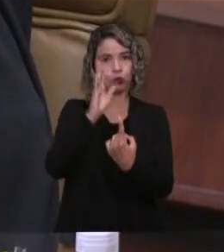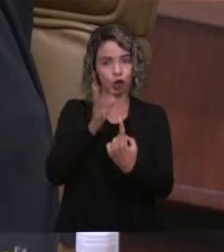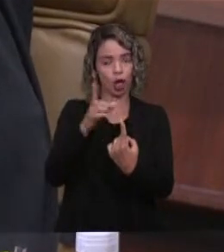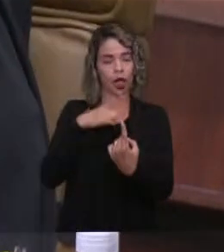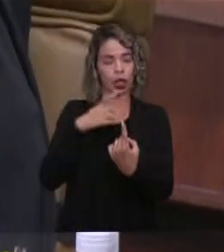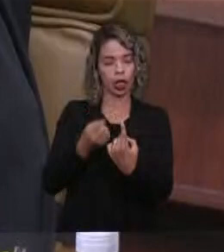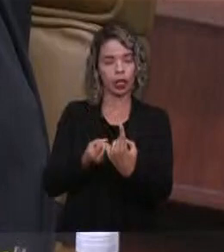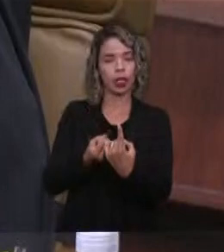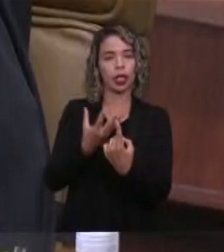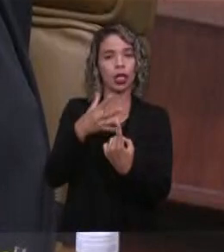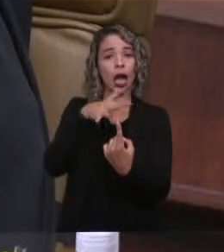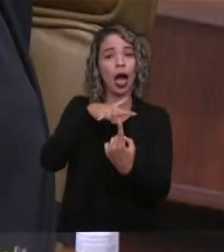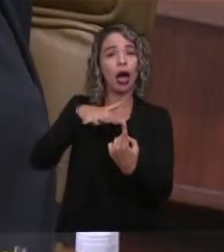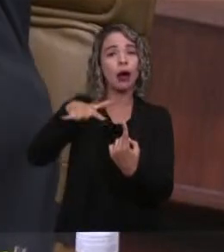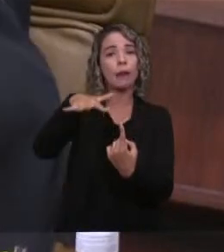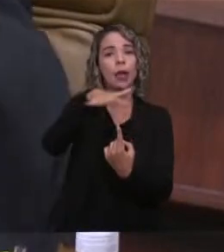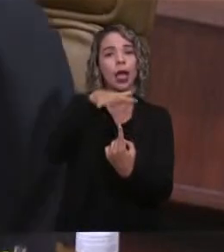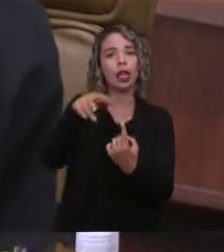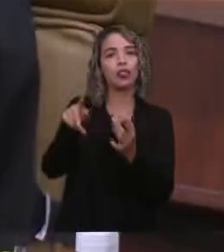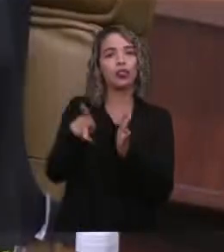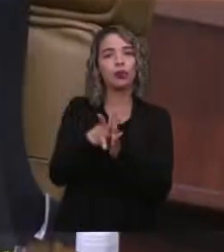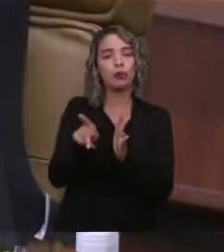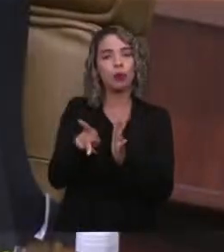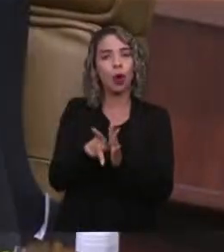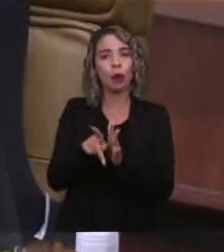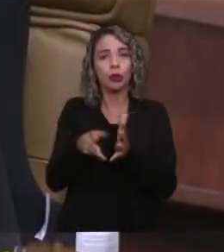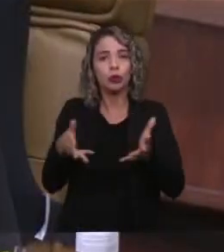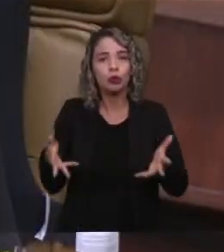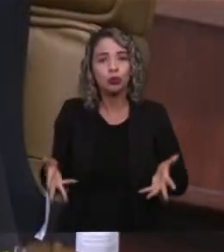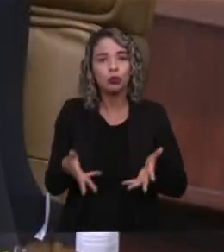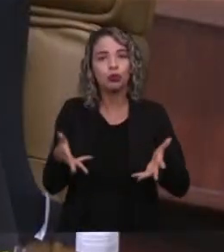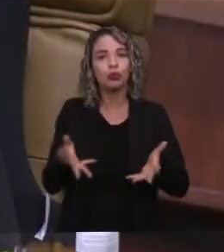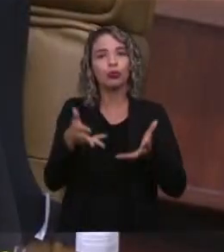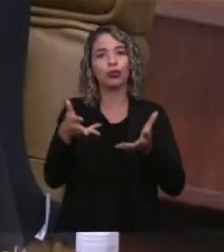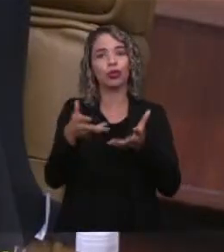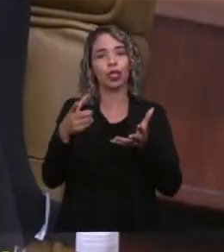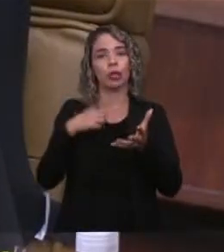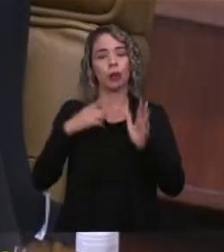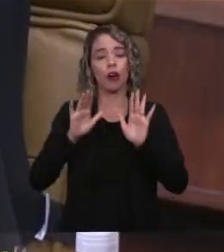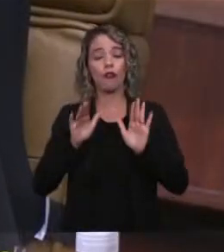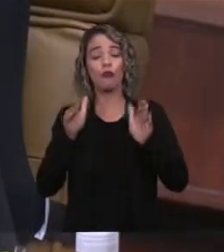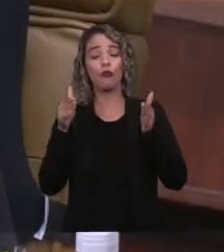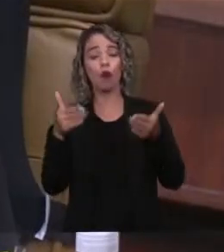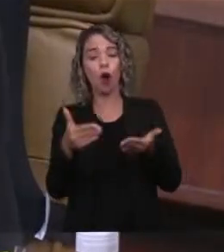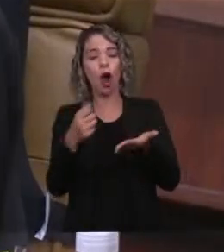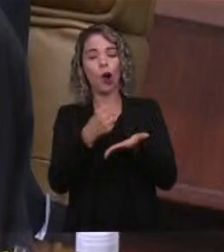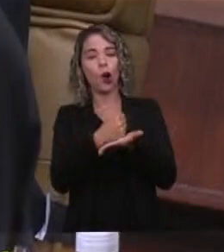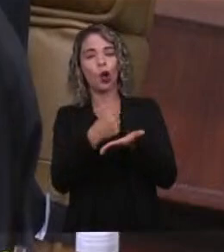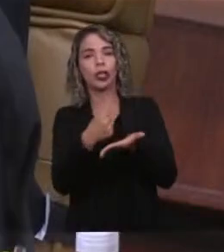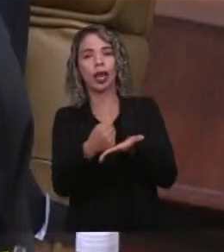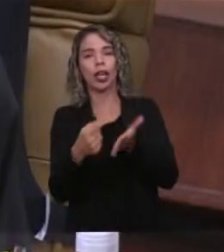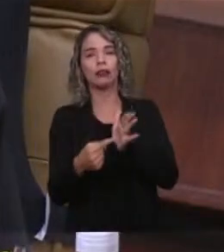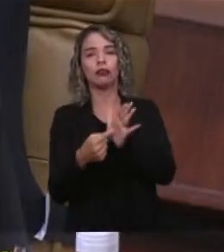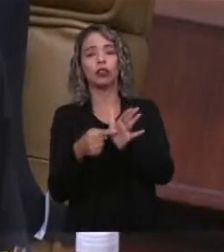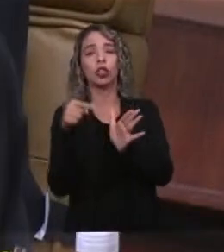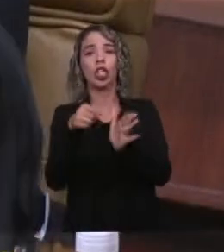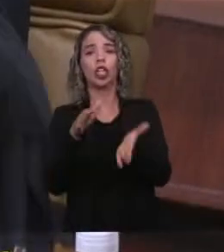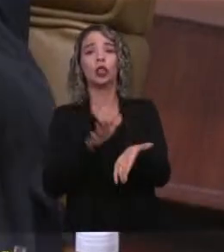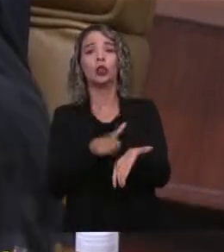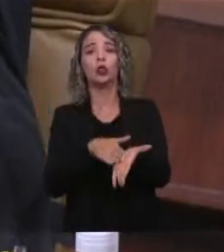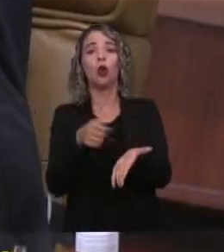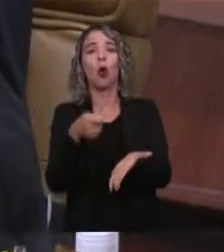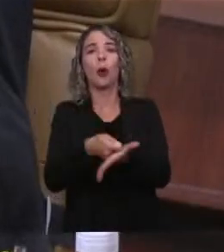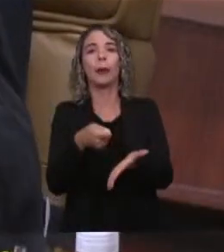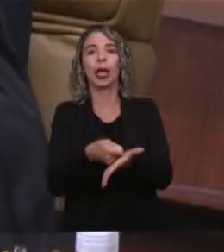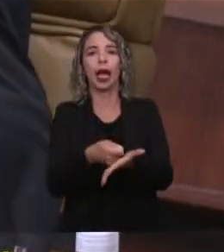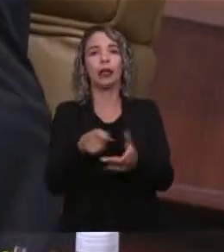a criação de um ambiente para se propiciar o direcionamento de contratos e, a partir desses contratos,